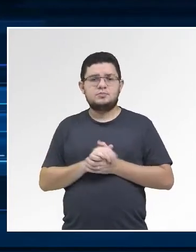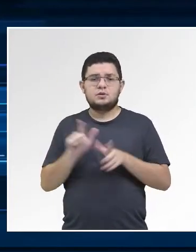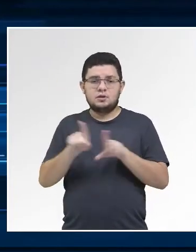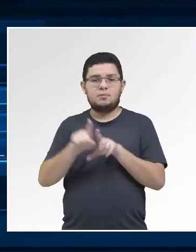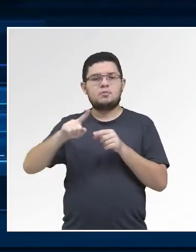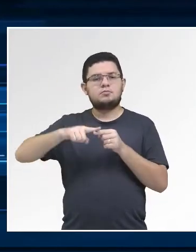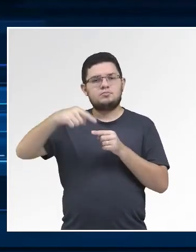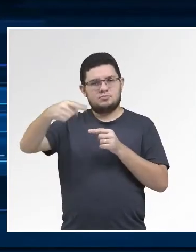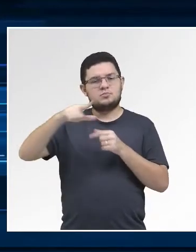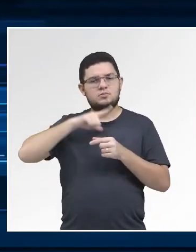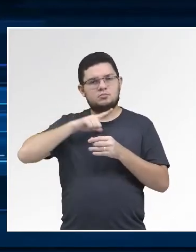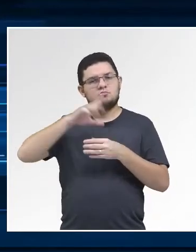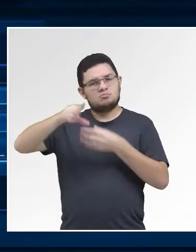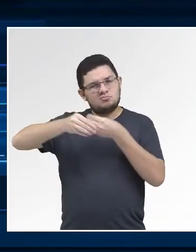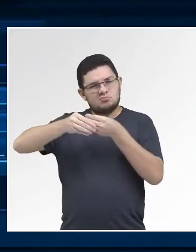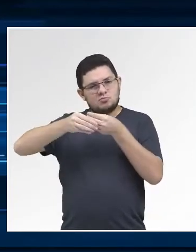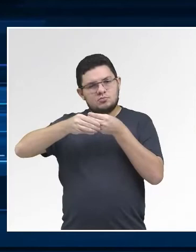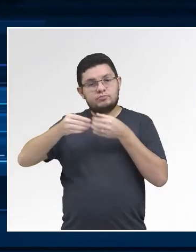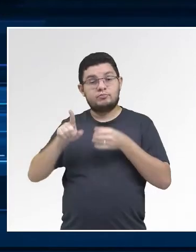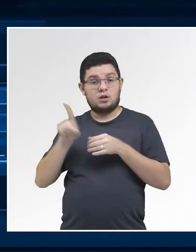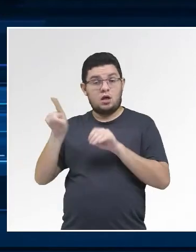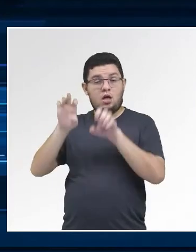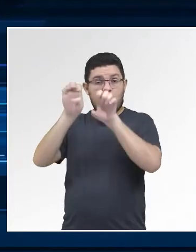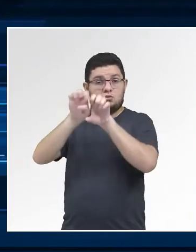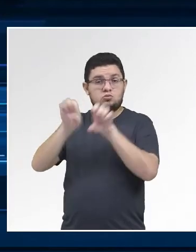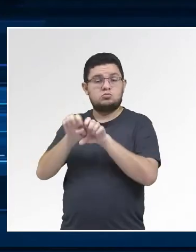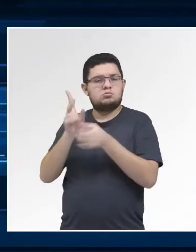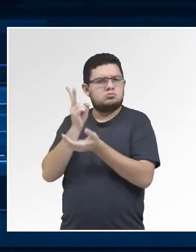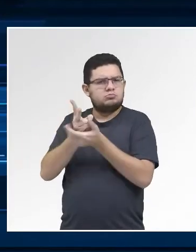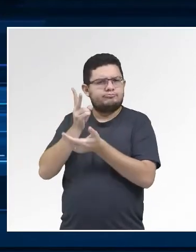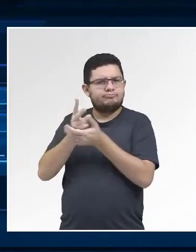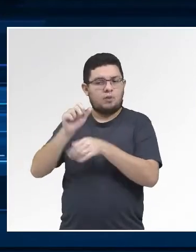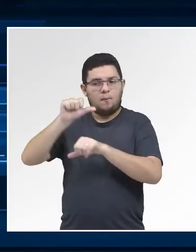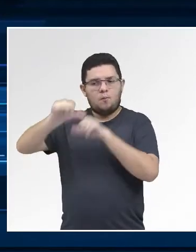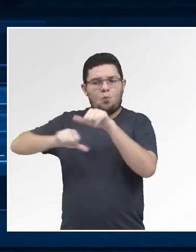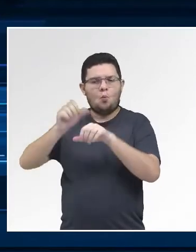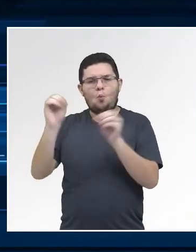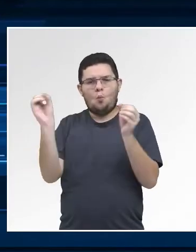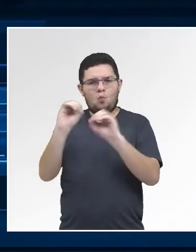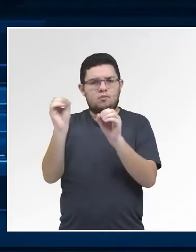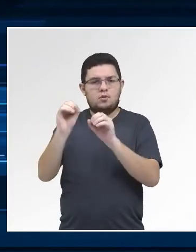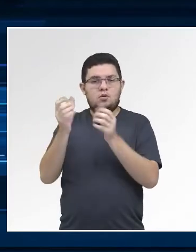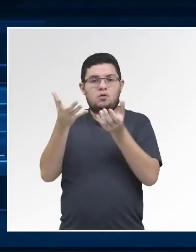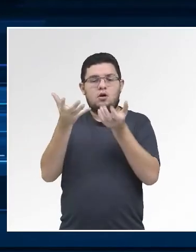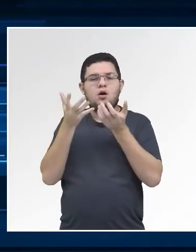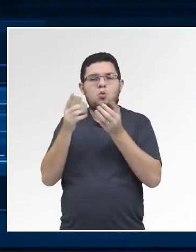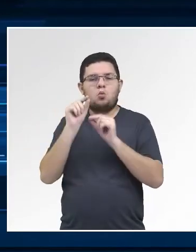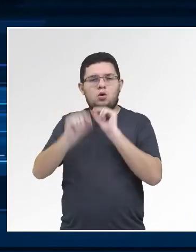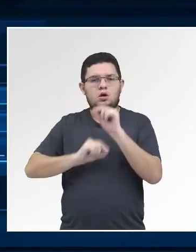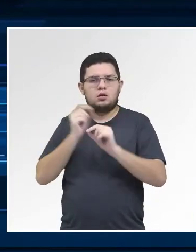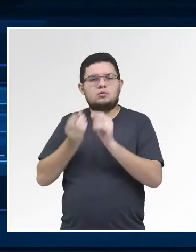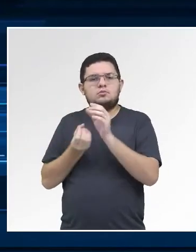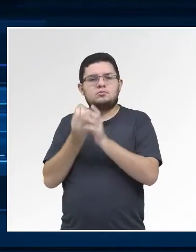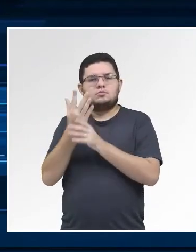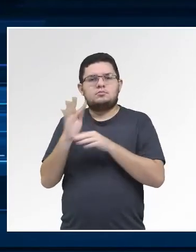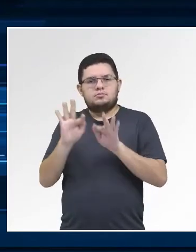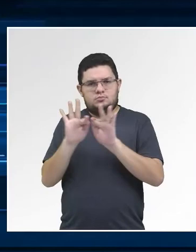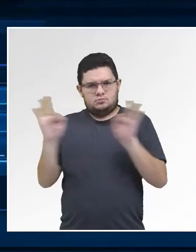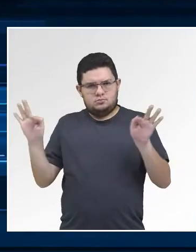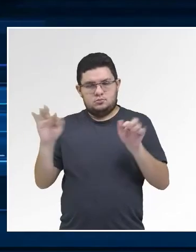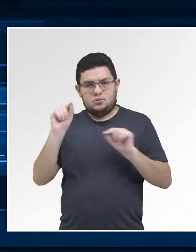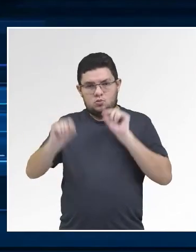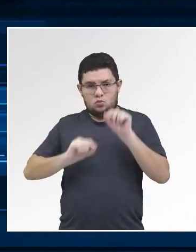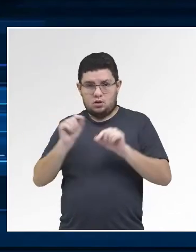lado é uma estrutura que sempre vai acontecer, não muda. Quando eu quiser montar frases no present perfect na